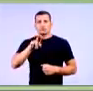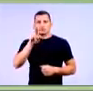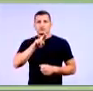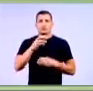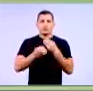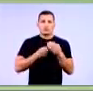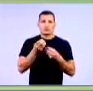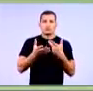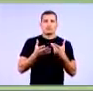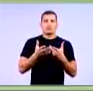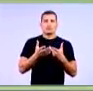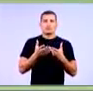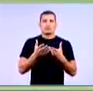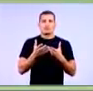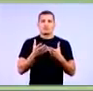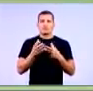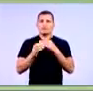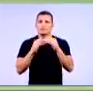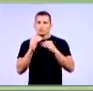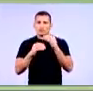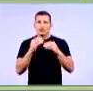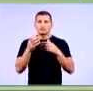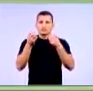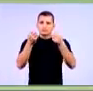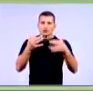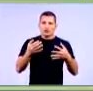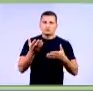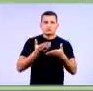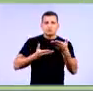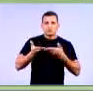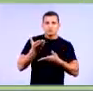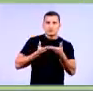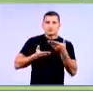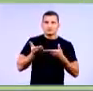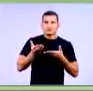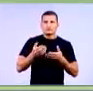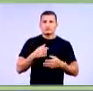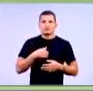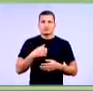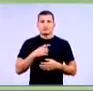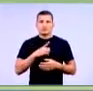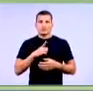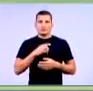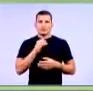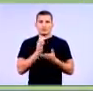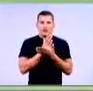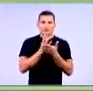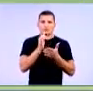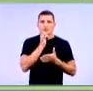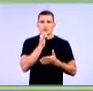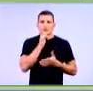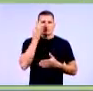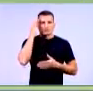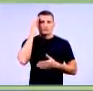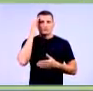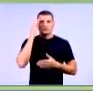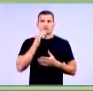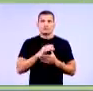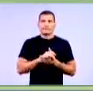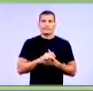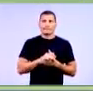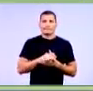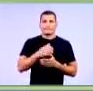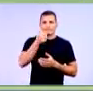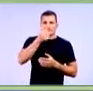lá descrever o diagrama entidade de relacionamento. Temos aqui alguns exemplos para a gente compreender. Primeiro, eu